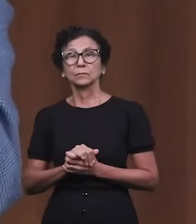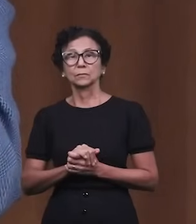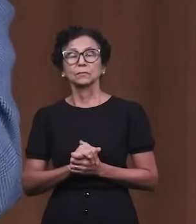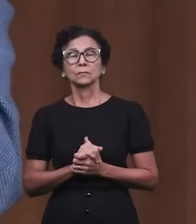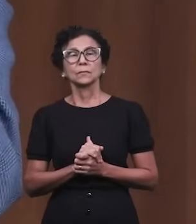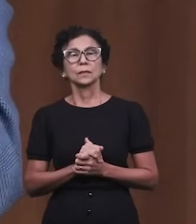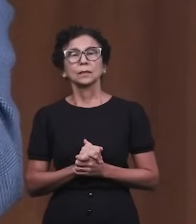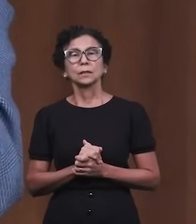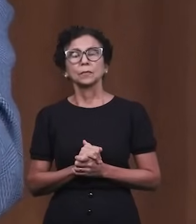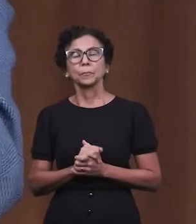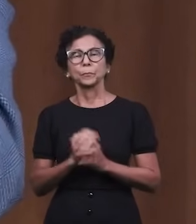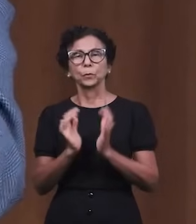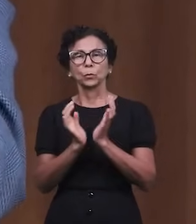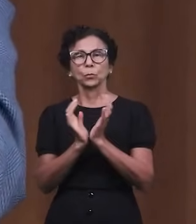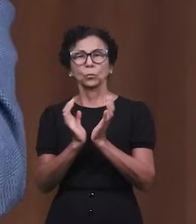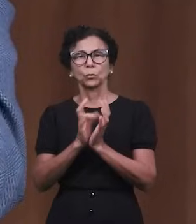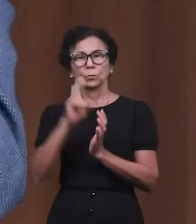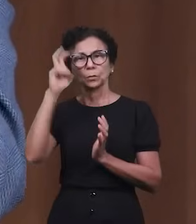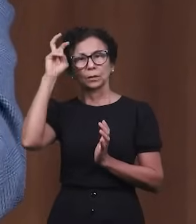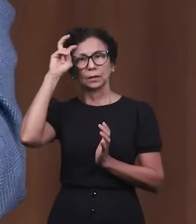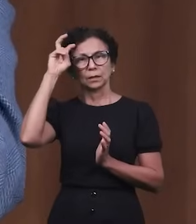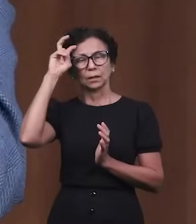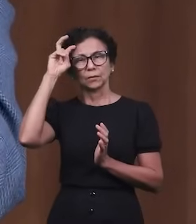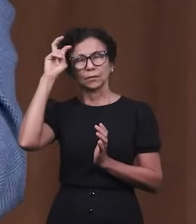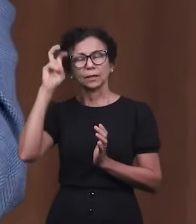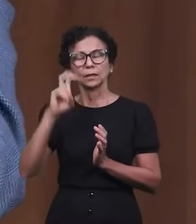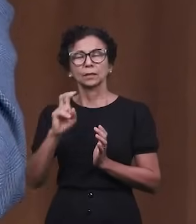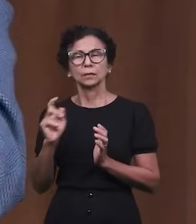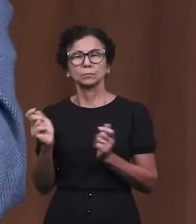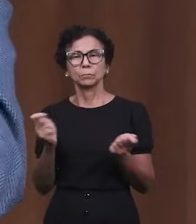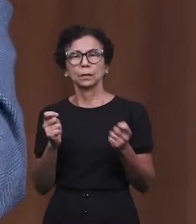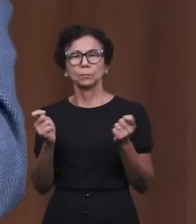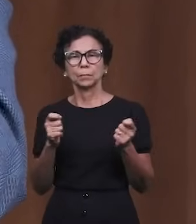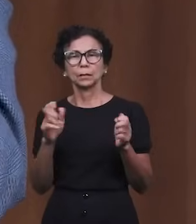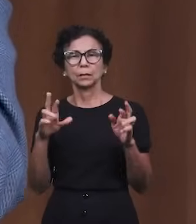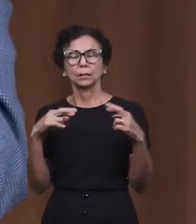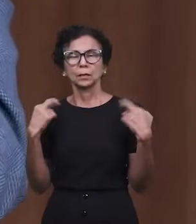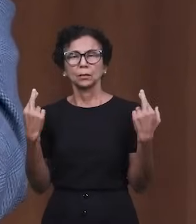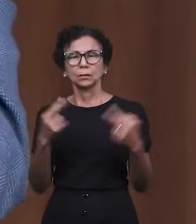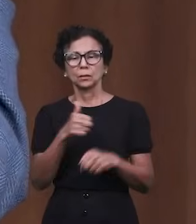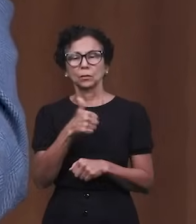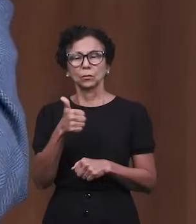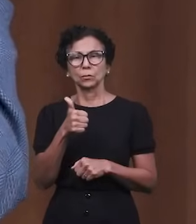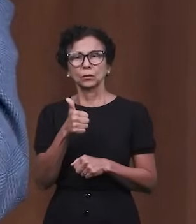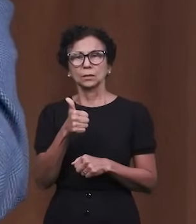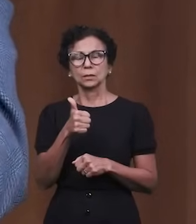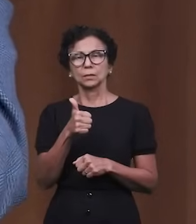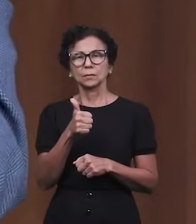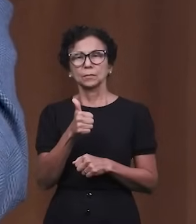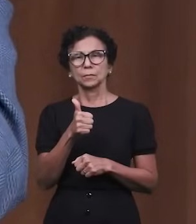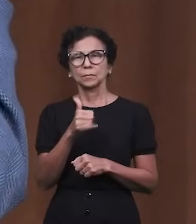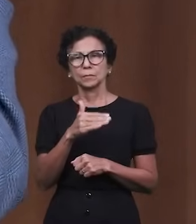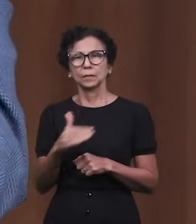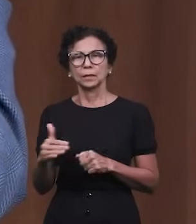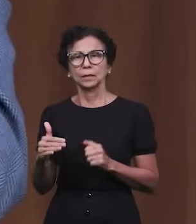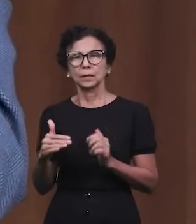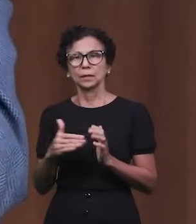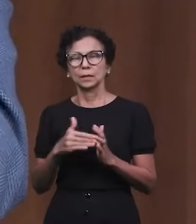grupo ali que reunia toda quinta-feira, de 11h30 a meio-dia, a reunião com a entrega do jejum.